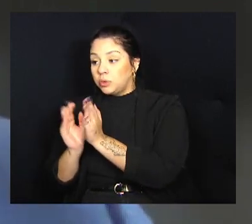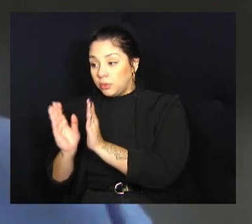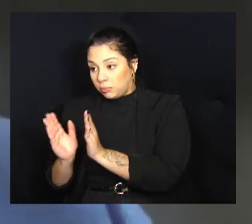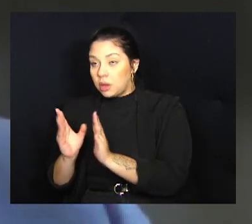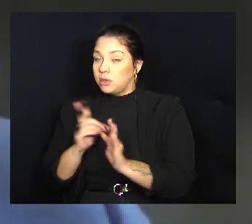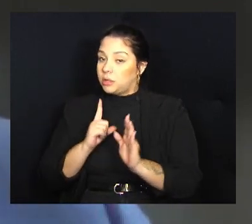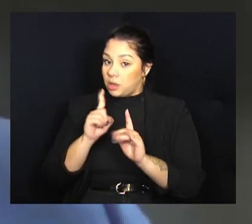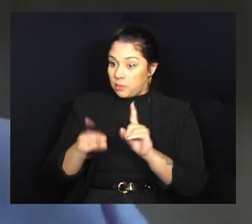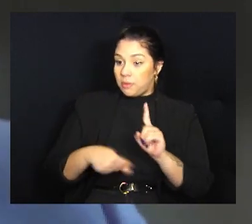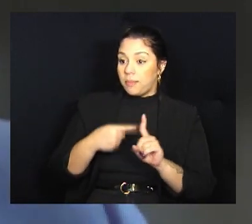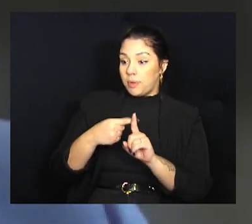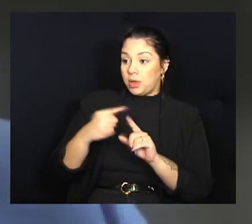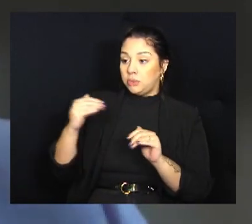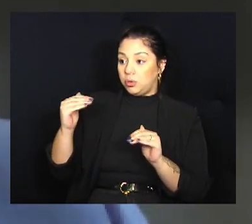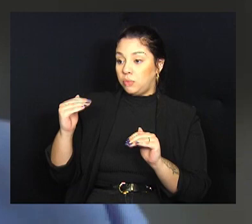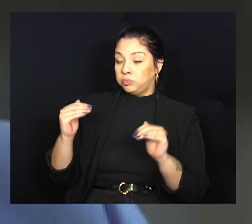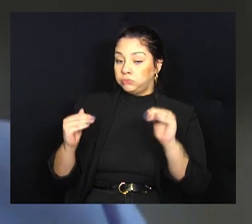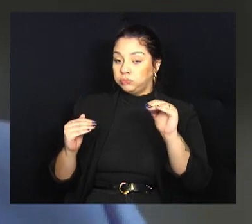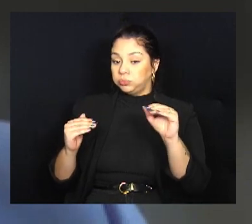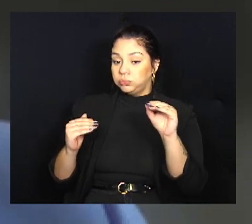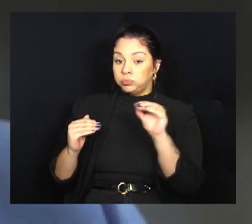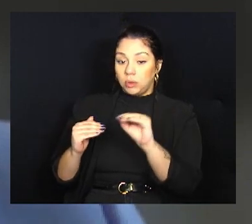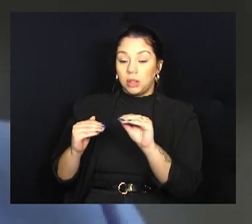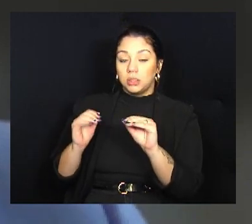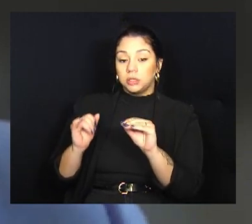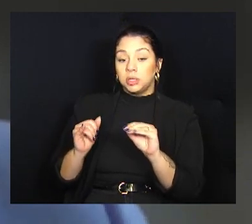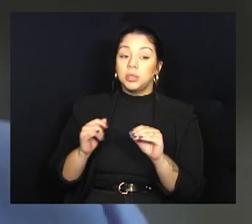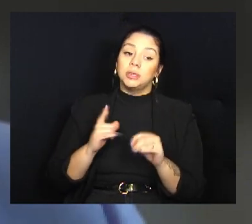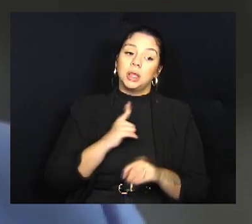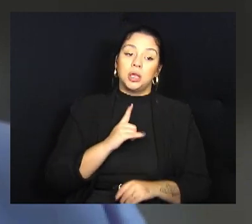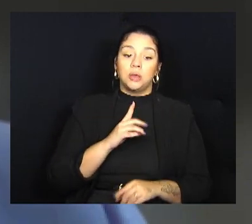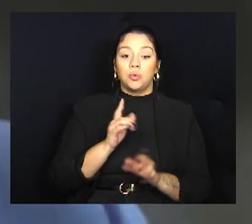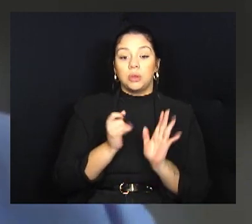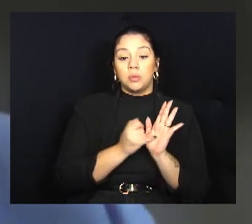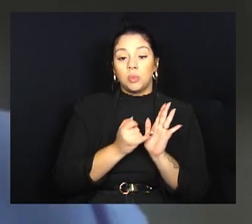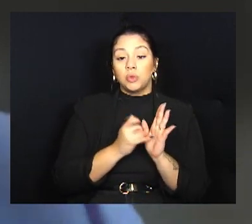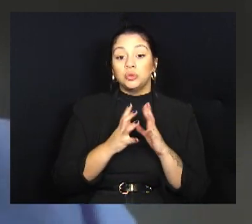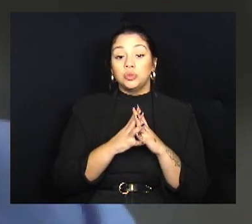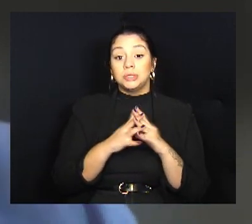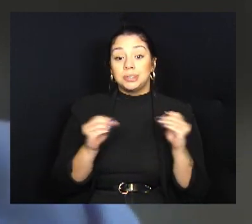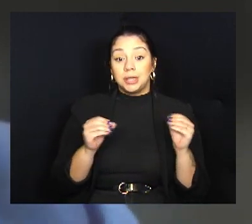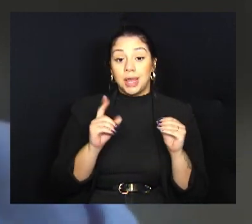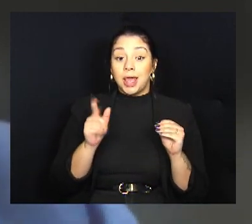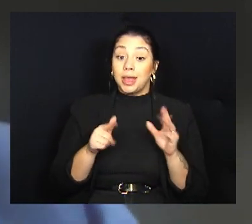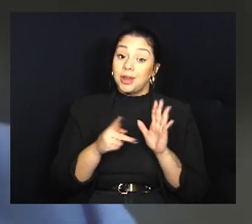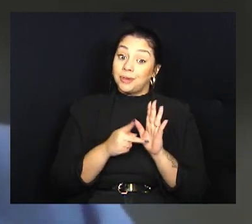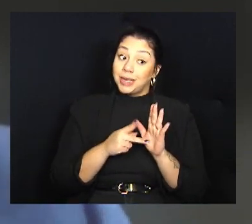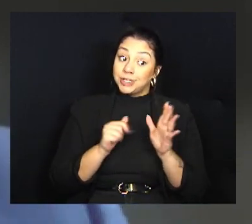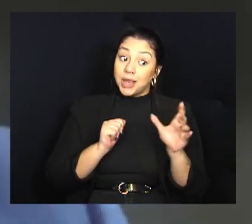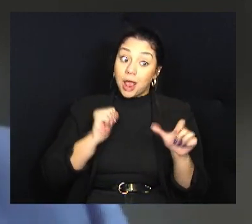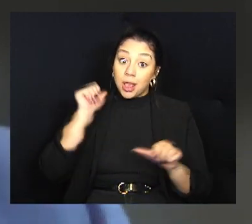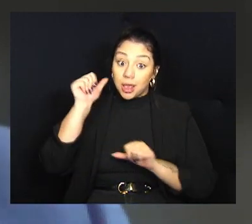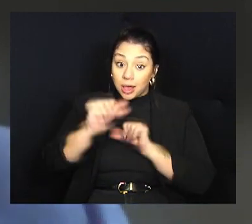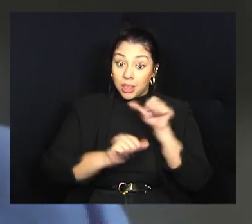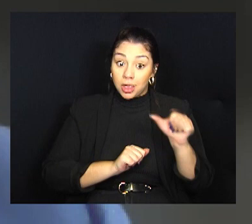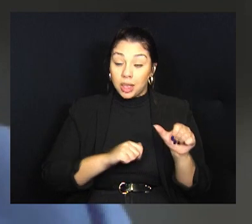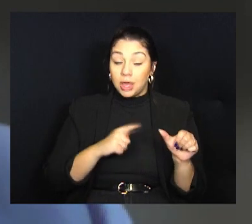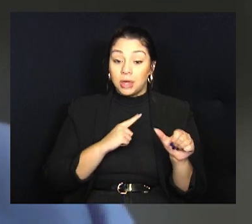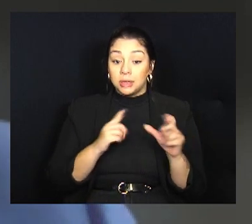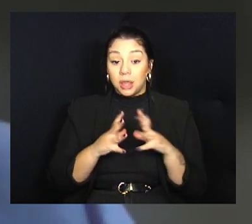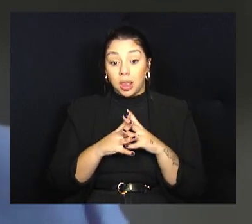que acontece, na verdade, quando a gente fala em extinção, como você bem comentou, a gente está falando de conversão, né? A gente extingue os